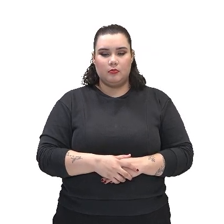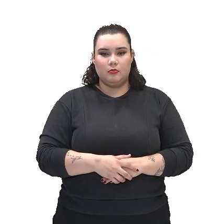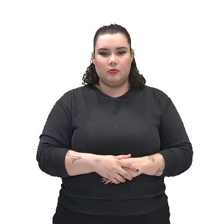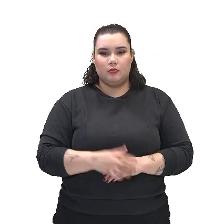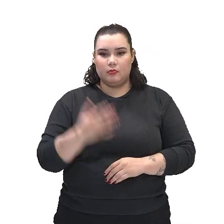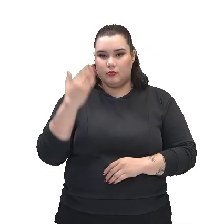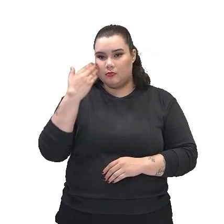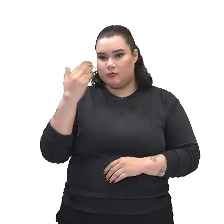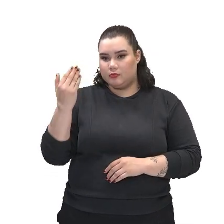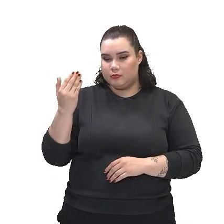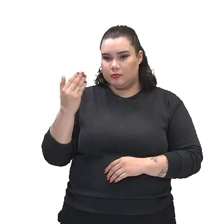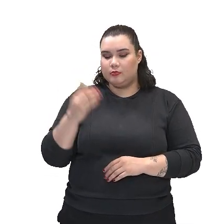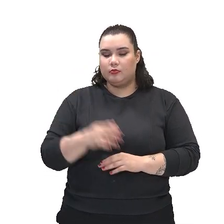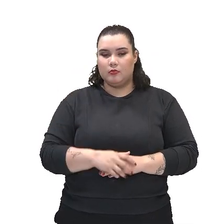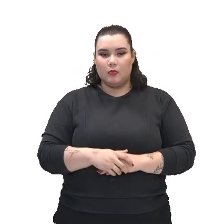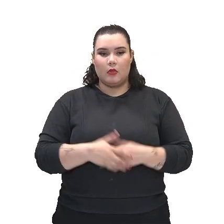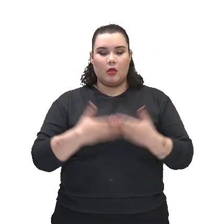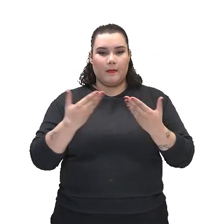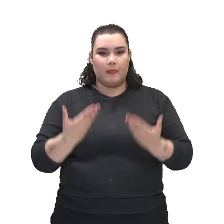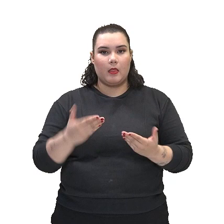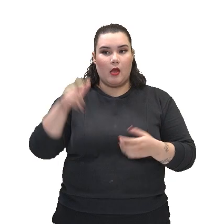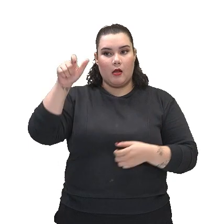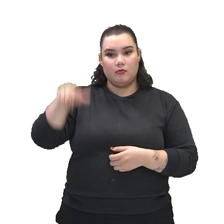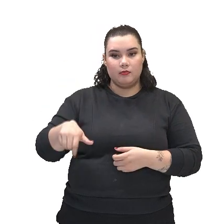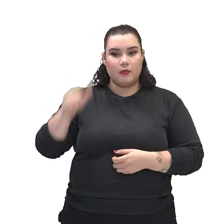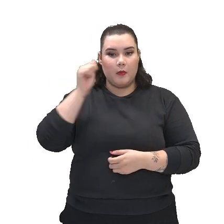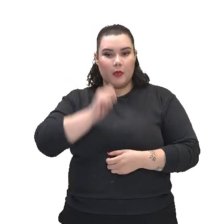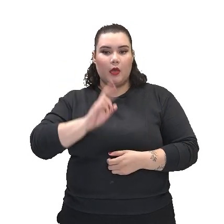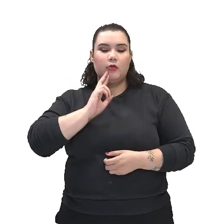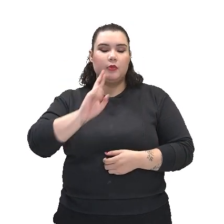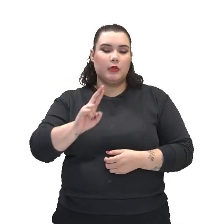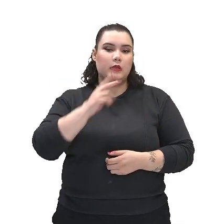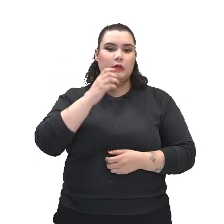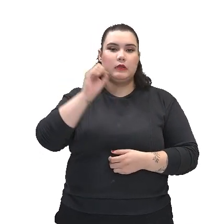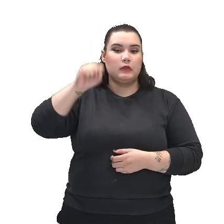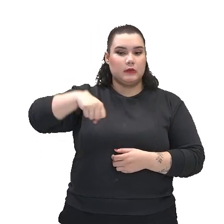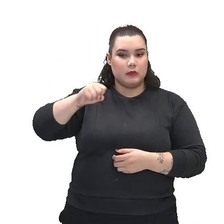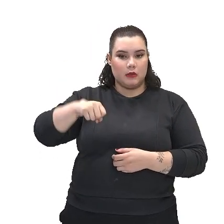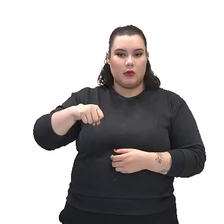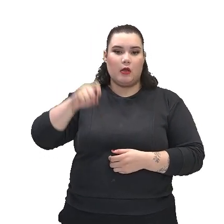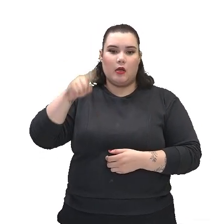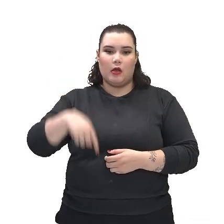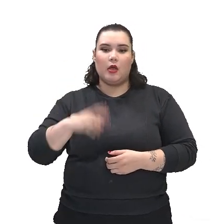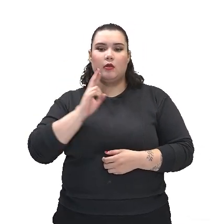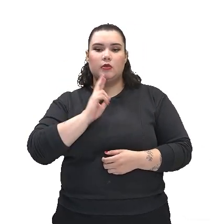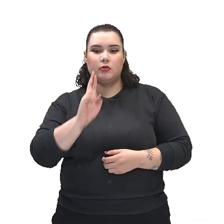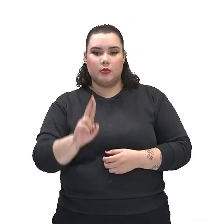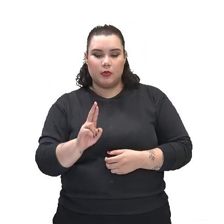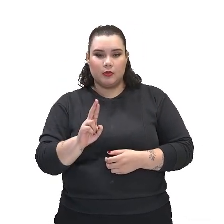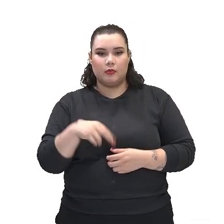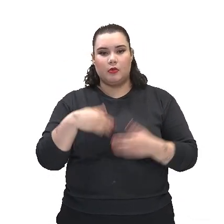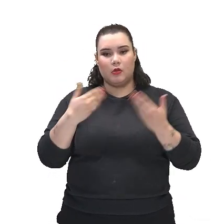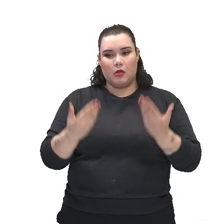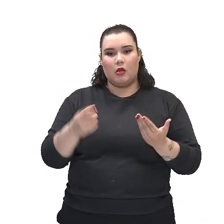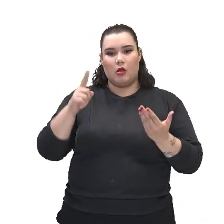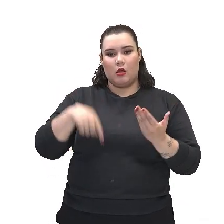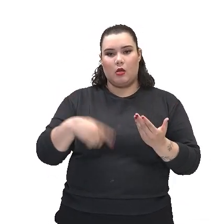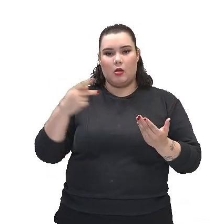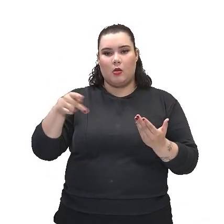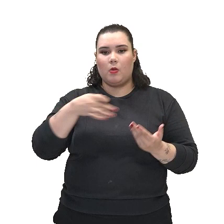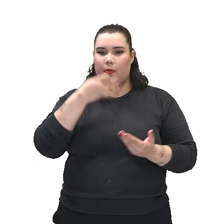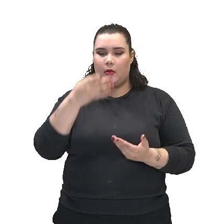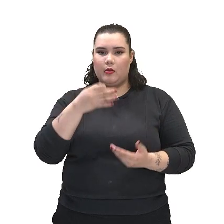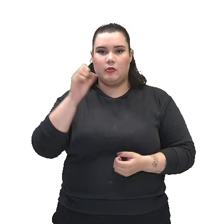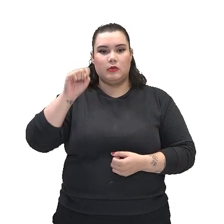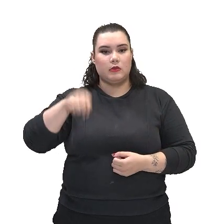E aí a nossa debatedora respondeu o quê? Que sim, essa foi a resposta dela. Então essa é a posição da